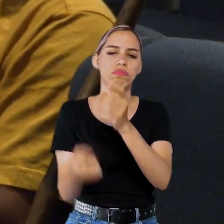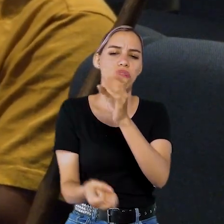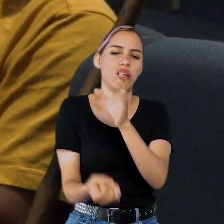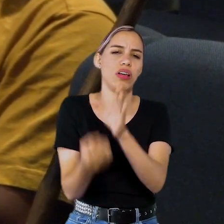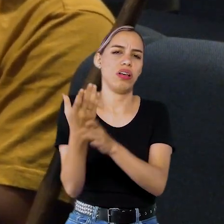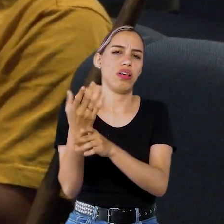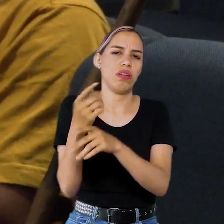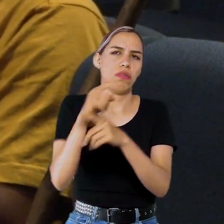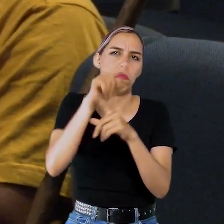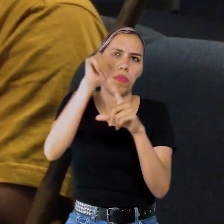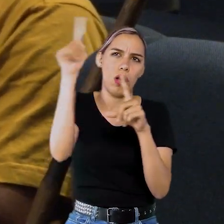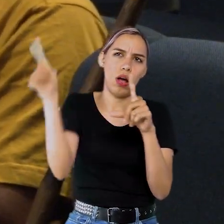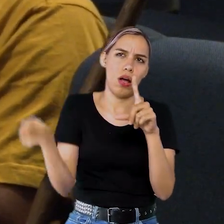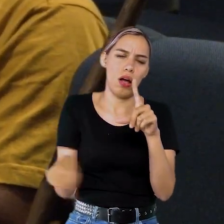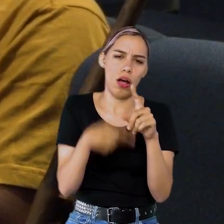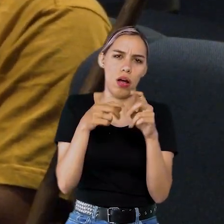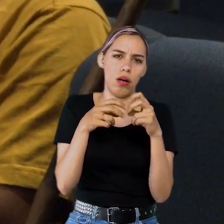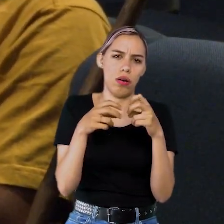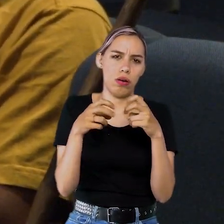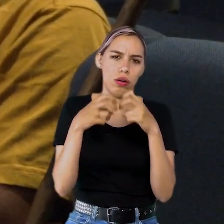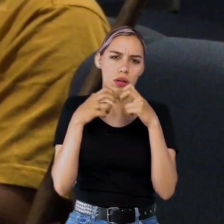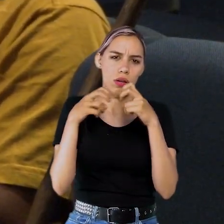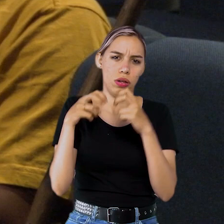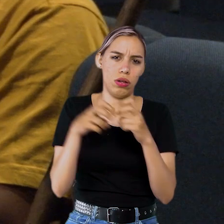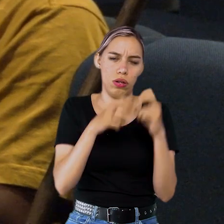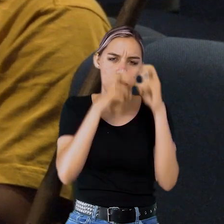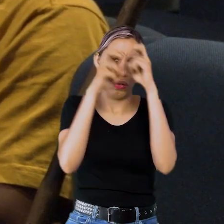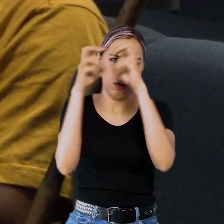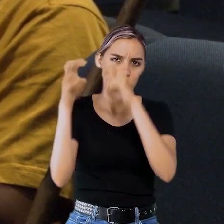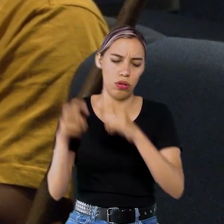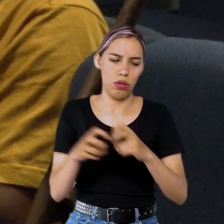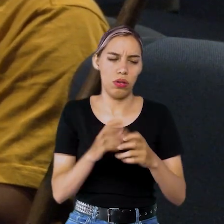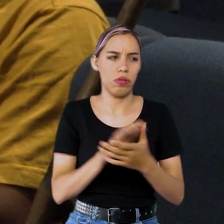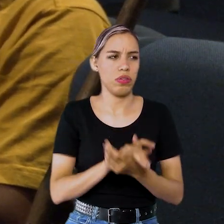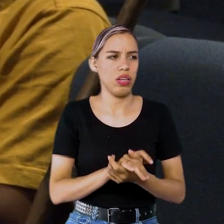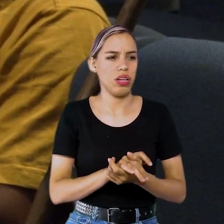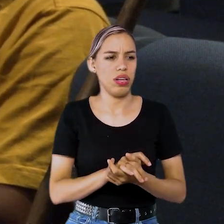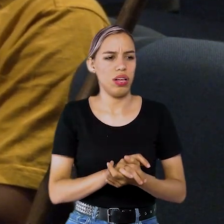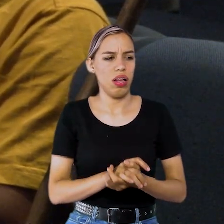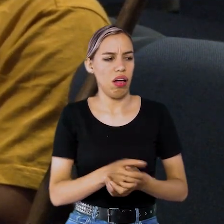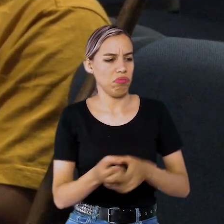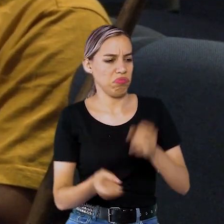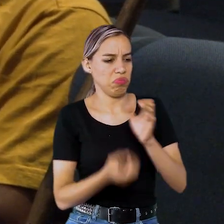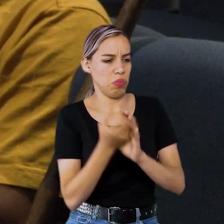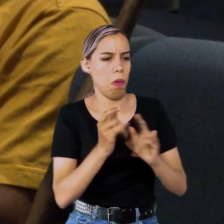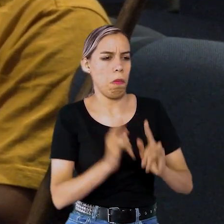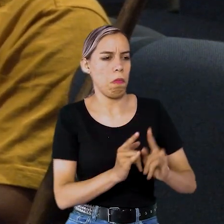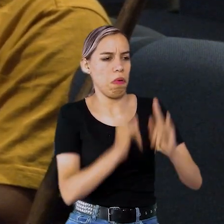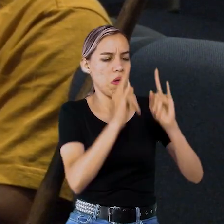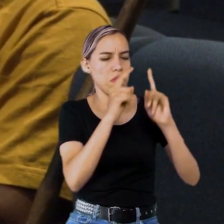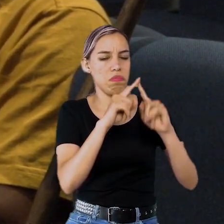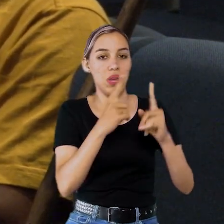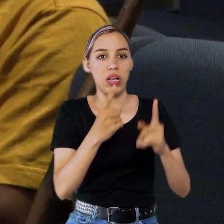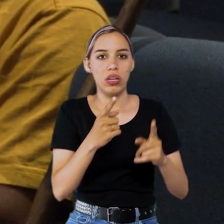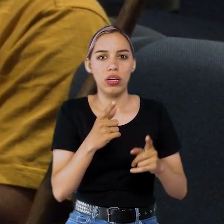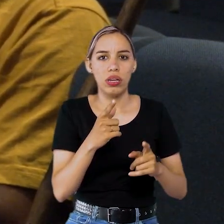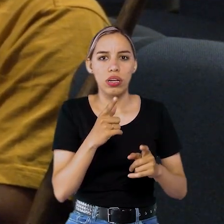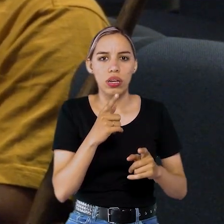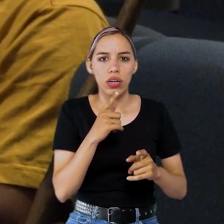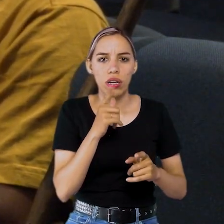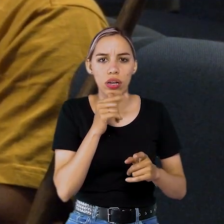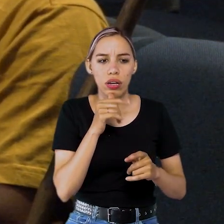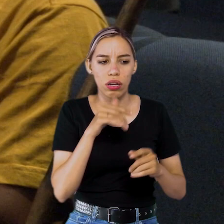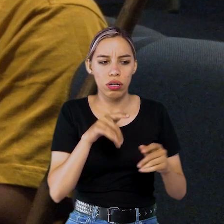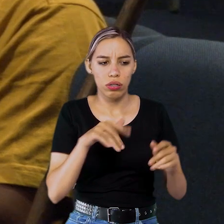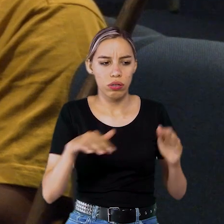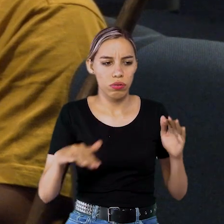gigante bonita, onde vai se valorizar um grande prédio, mas não liga para os córregos que estão afetando a casa de pessoas em